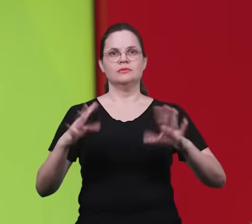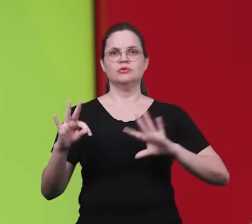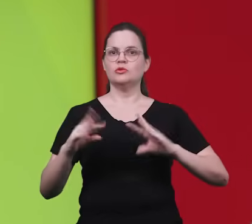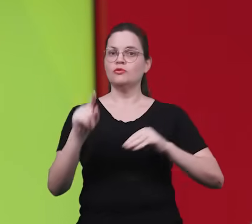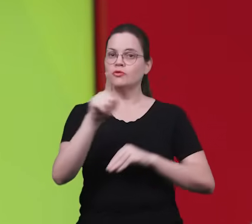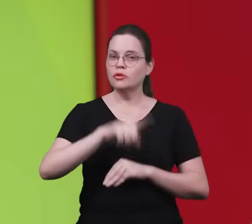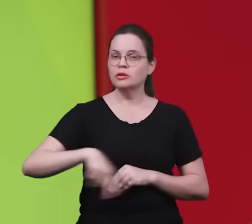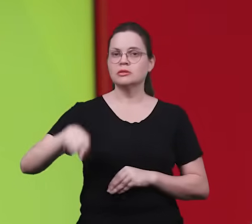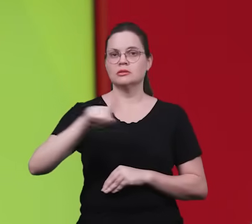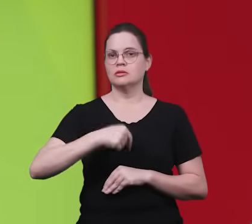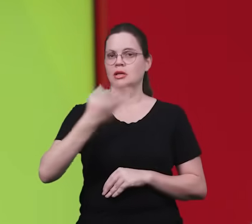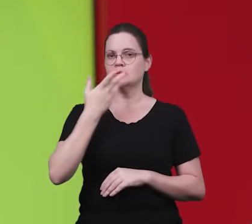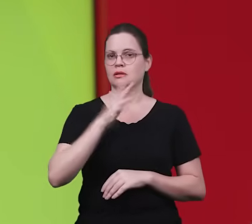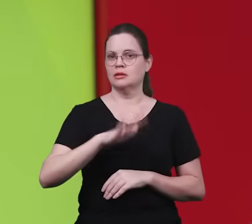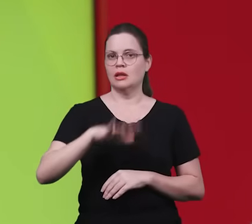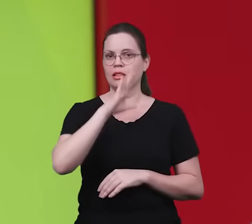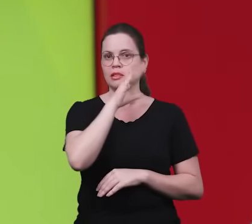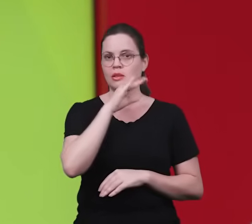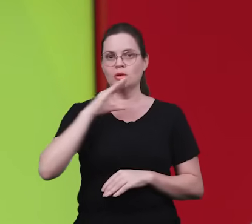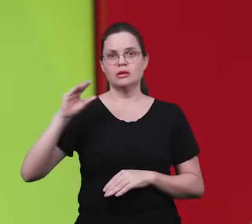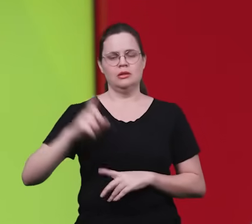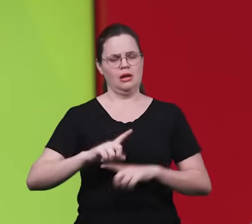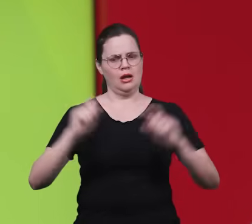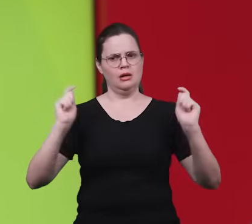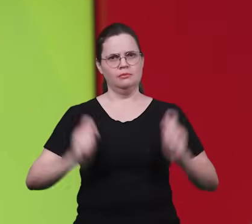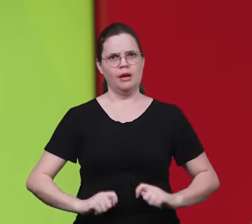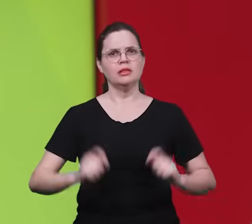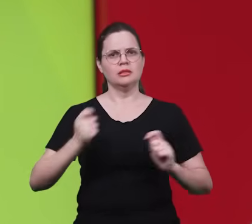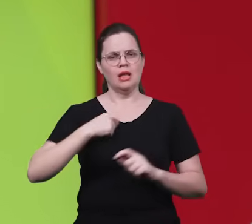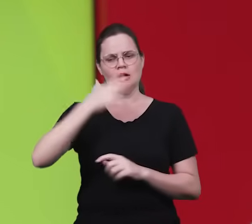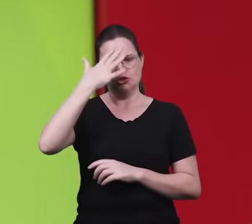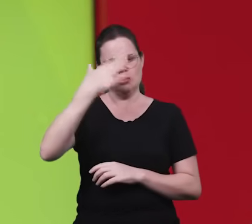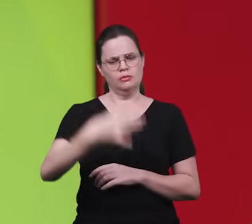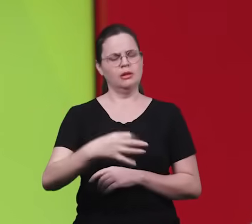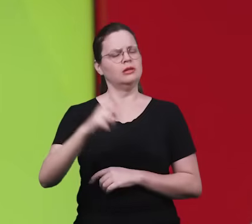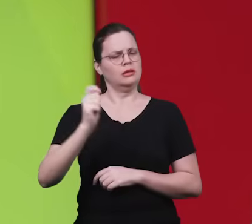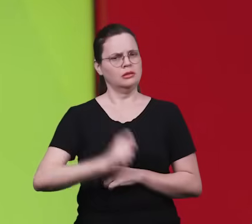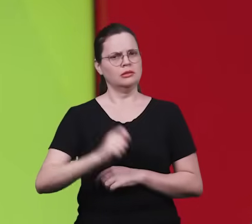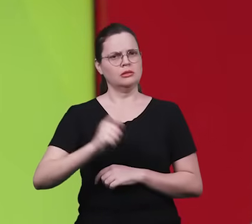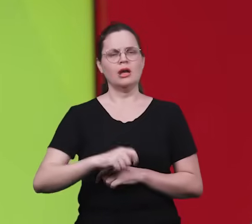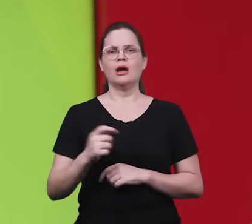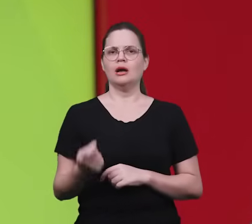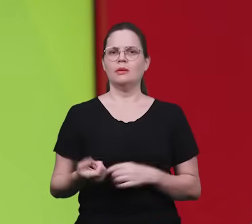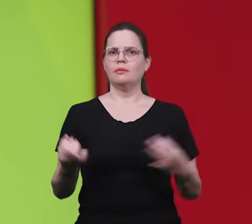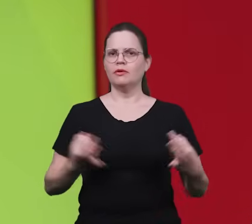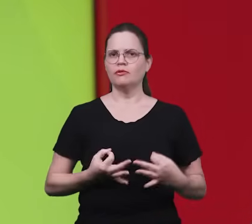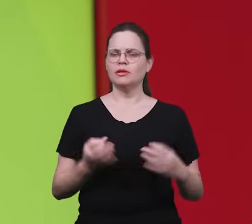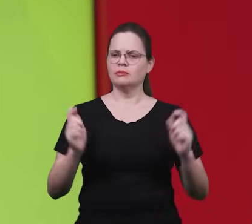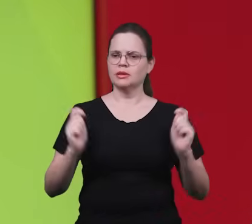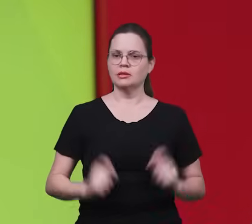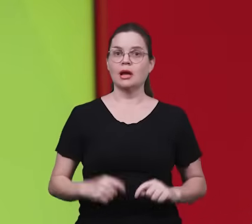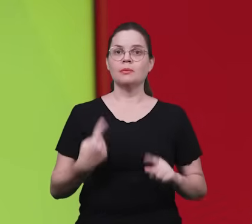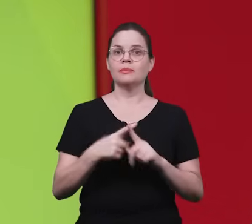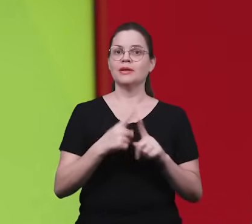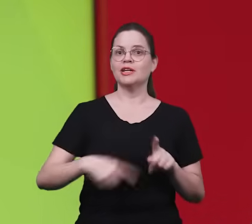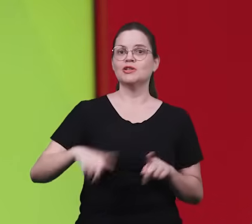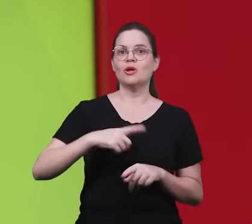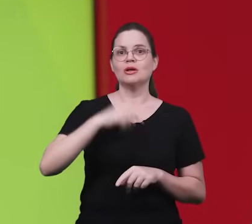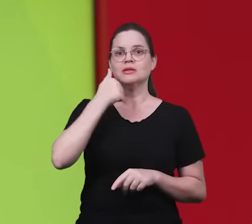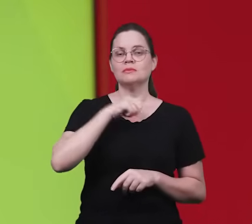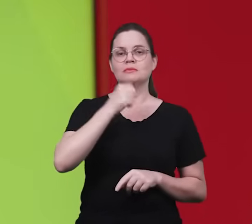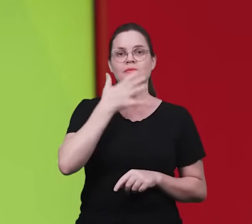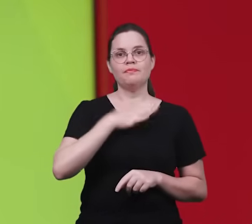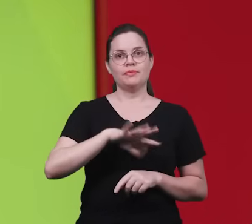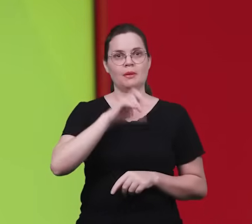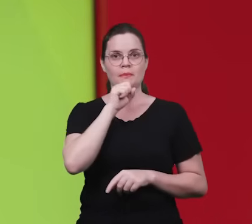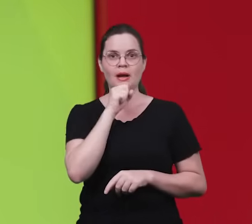vocês. As crianças, os adolescentes, elas são capazes de compreender perfeitamente quando nós, pais, temos